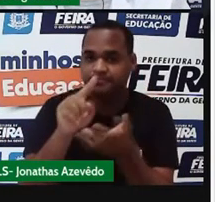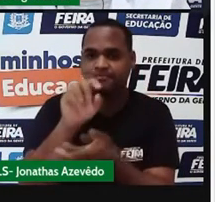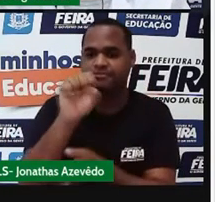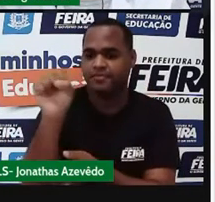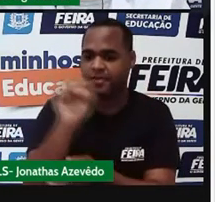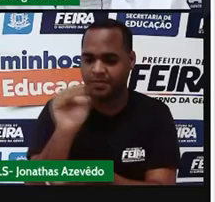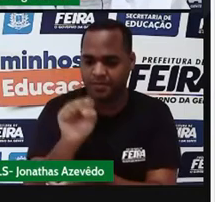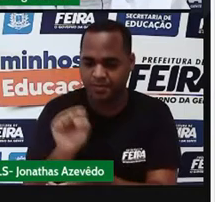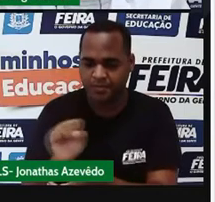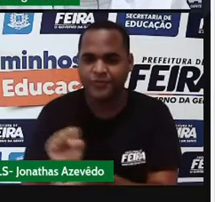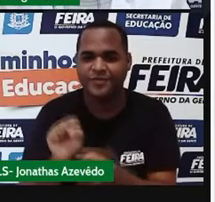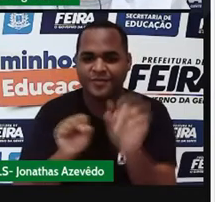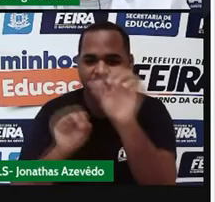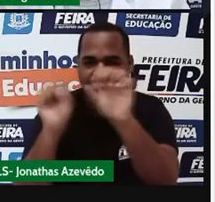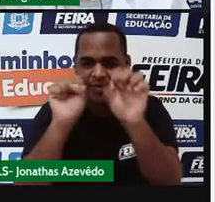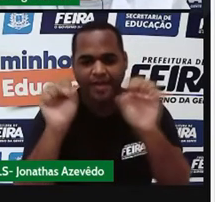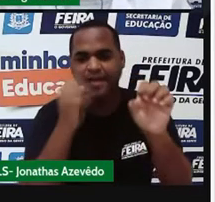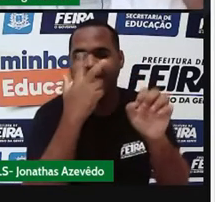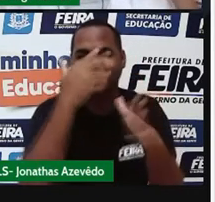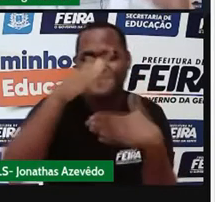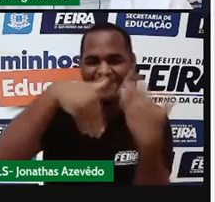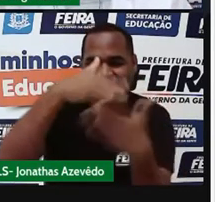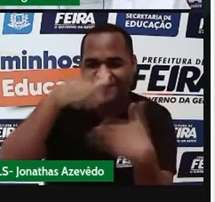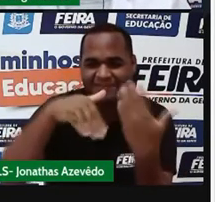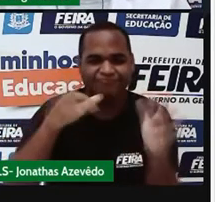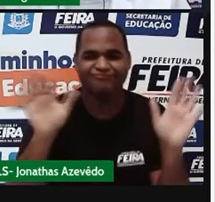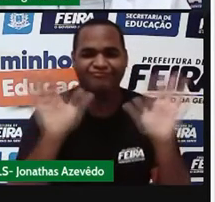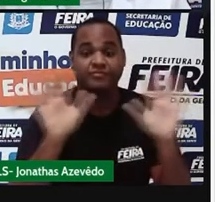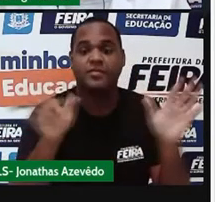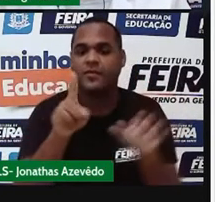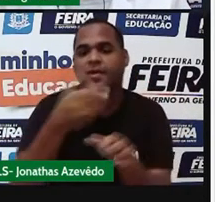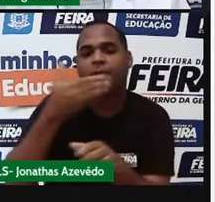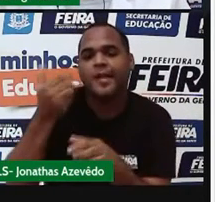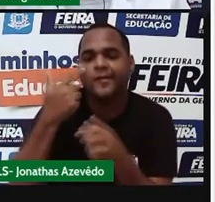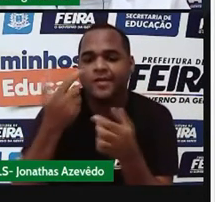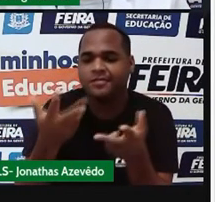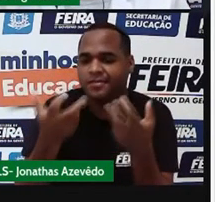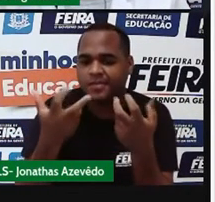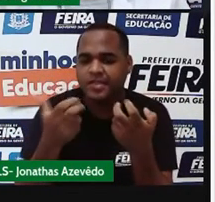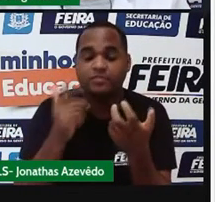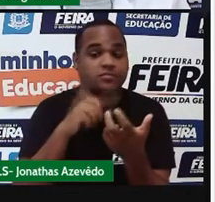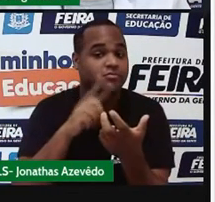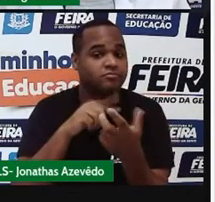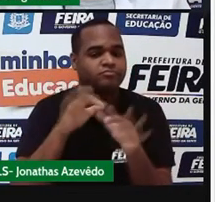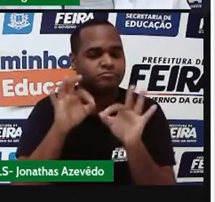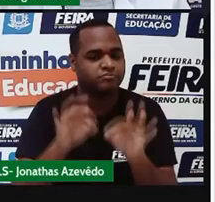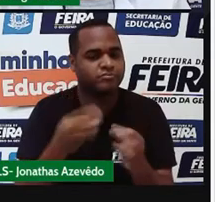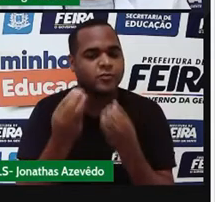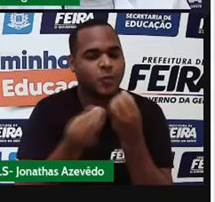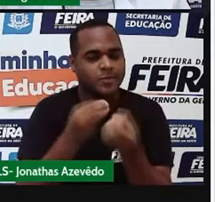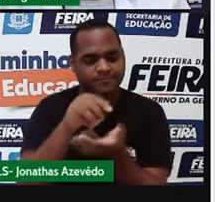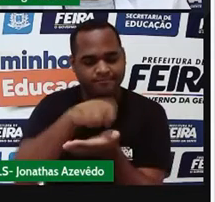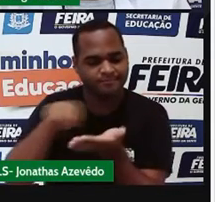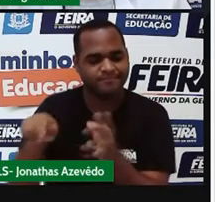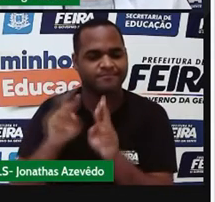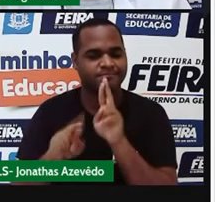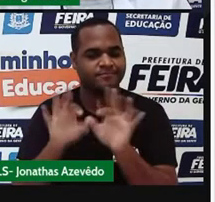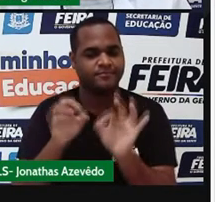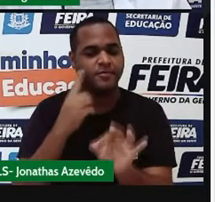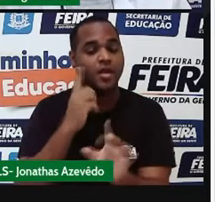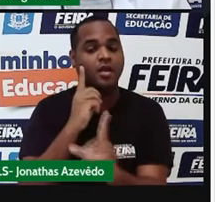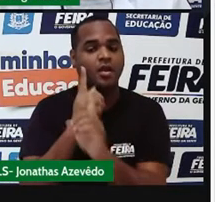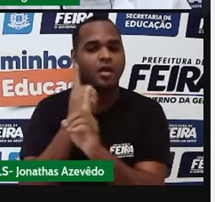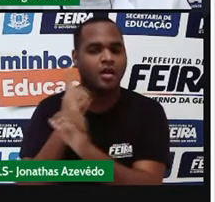ta para tela não ficar muito bagunçada e ficar melhor de você perceber as coisas mas eu vou escrever o resultado da lei que a gente encontrou